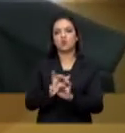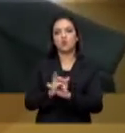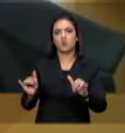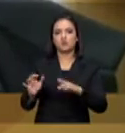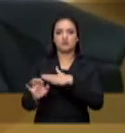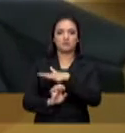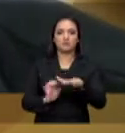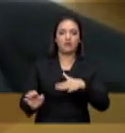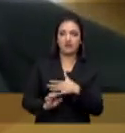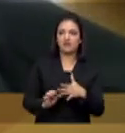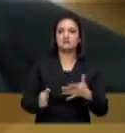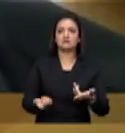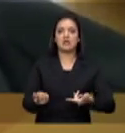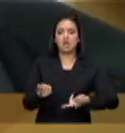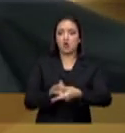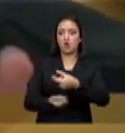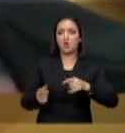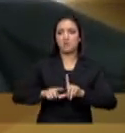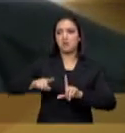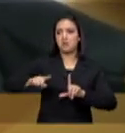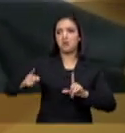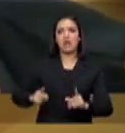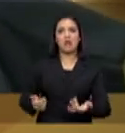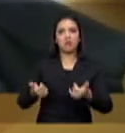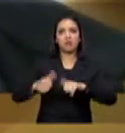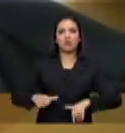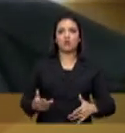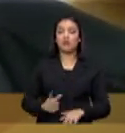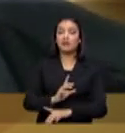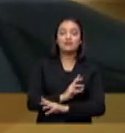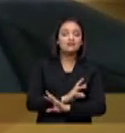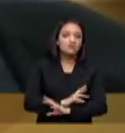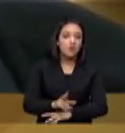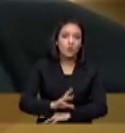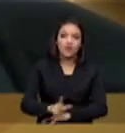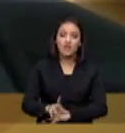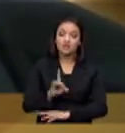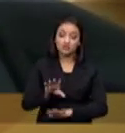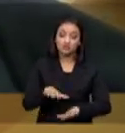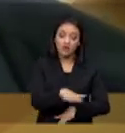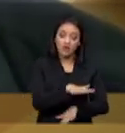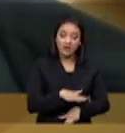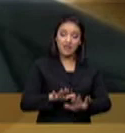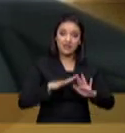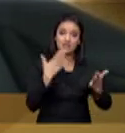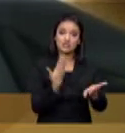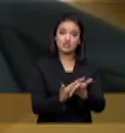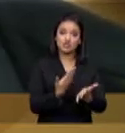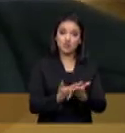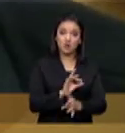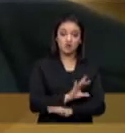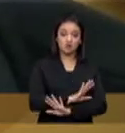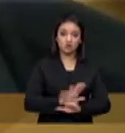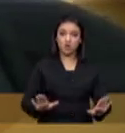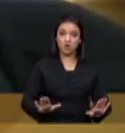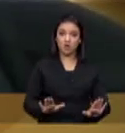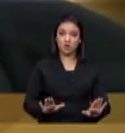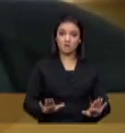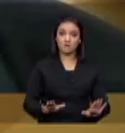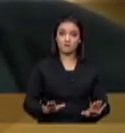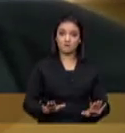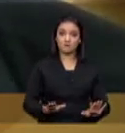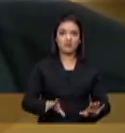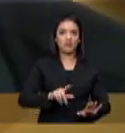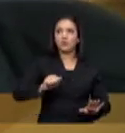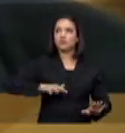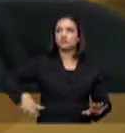circulação de riquezas, nada disso. Se está apenas e tão somente no espaço, a escola, que não é qualquer